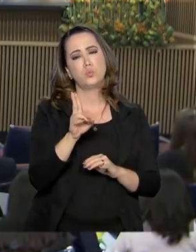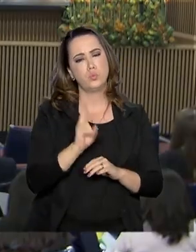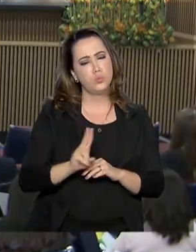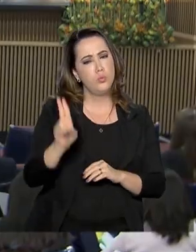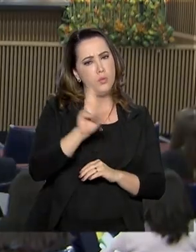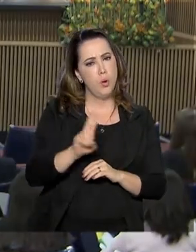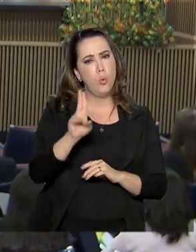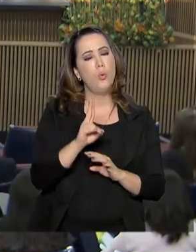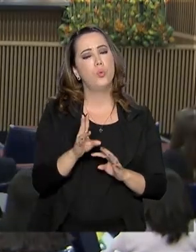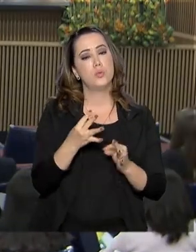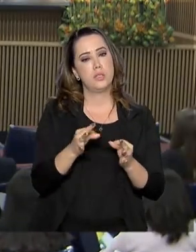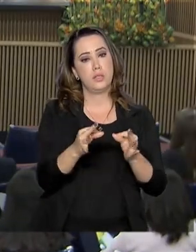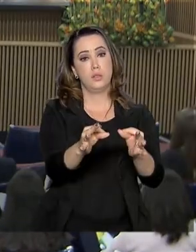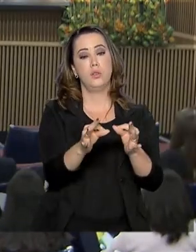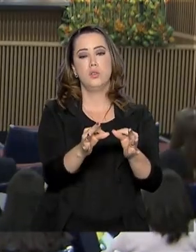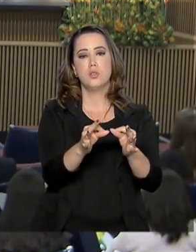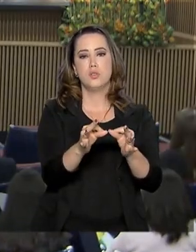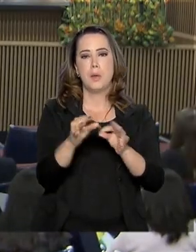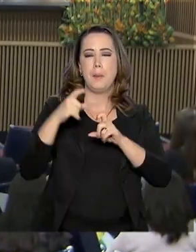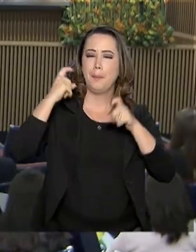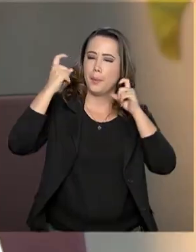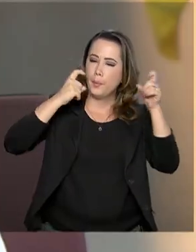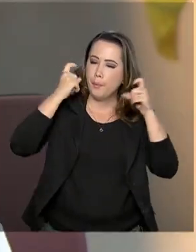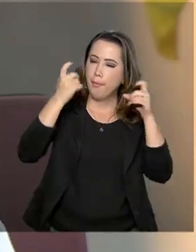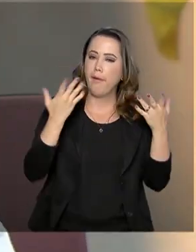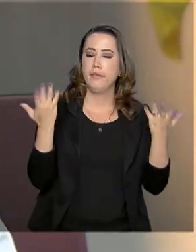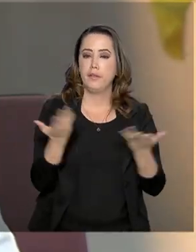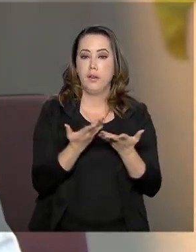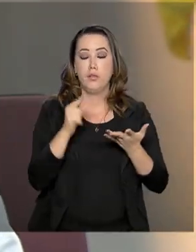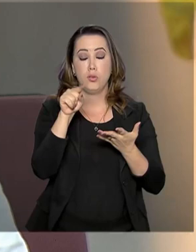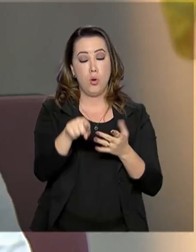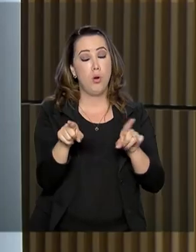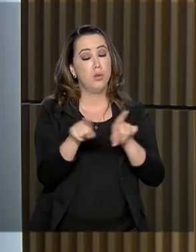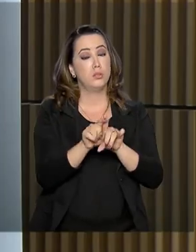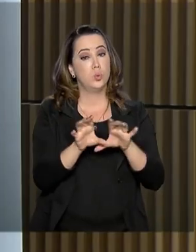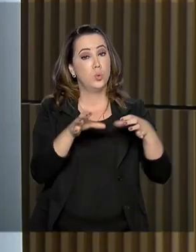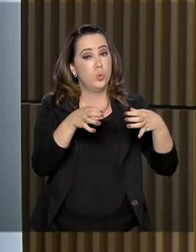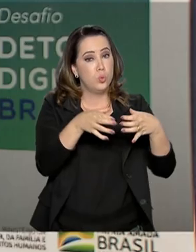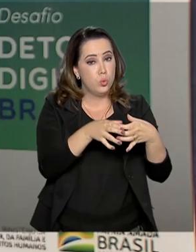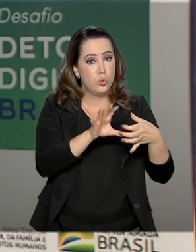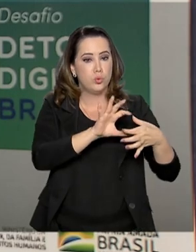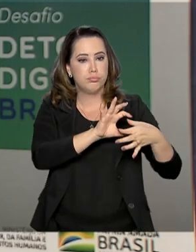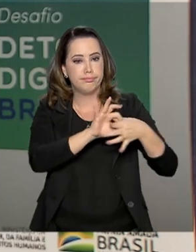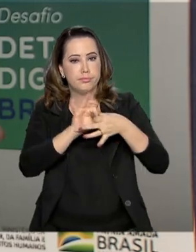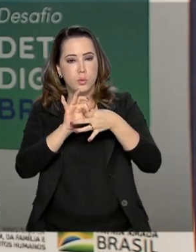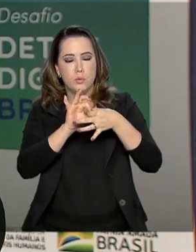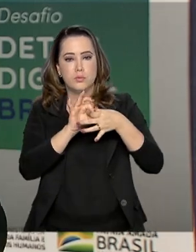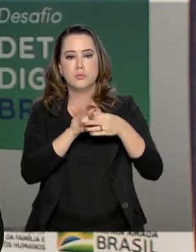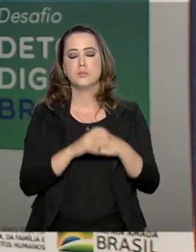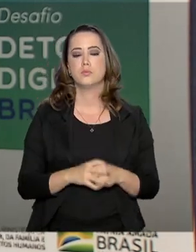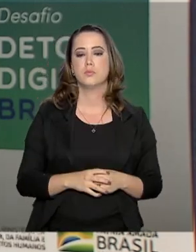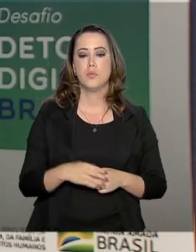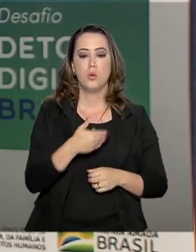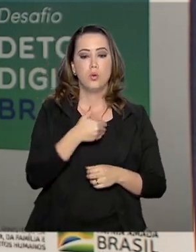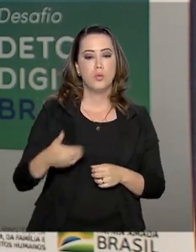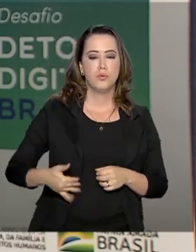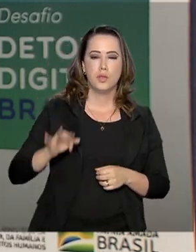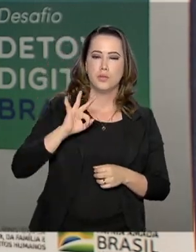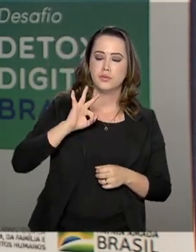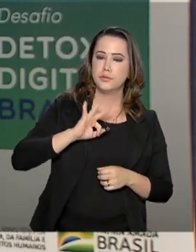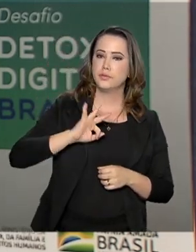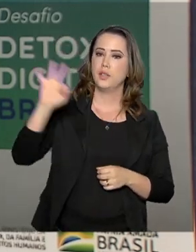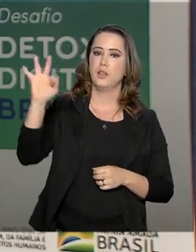e preocupa o governo, que lançou o programa interministerial Reconect. O governo federal pretende